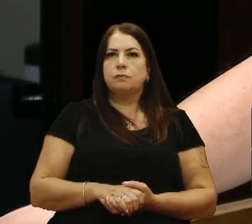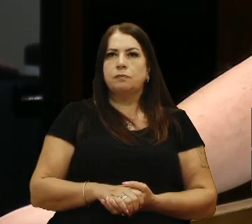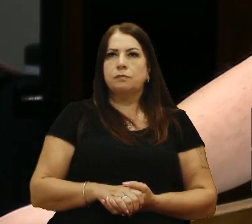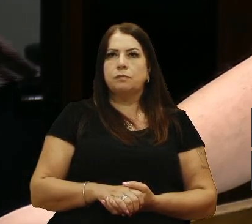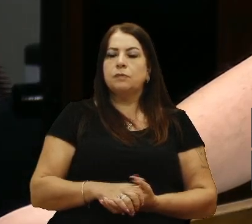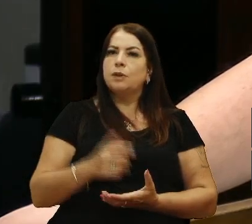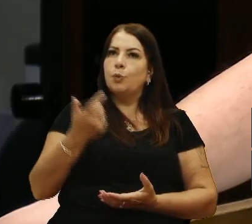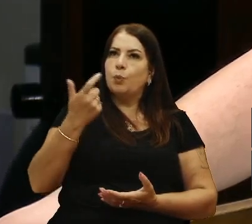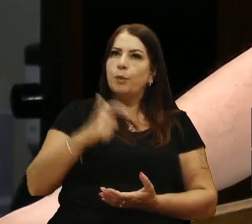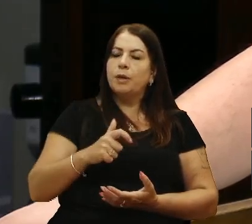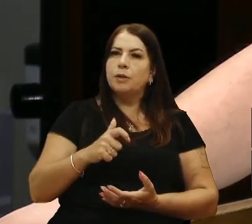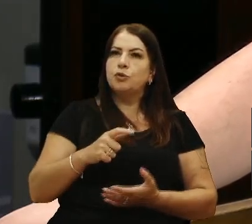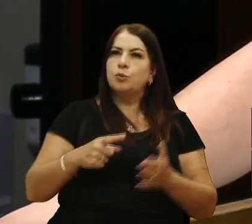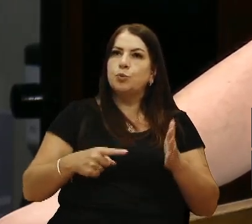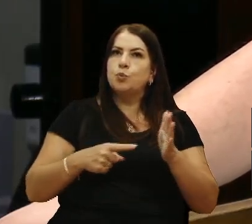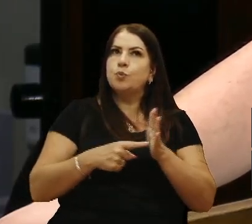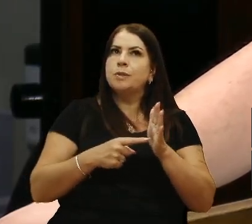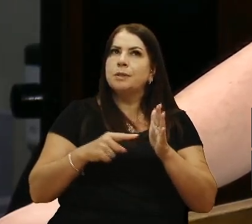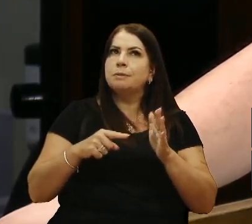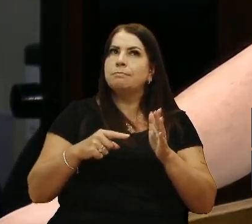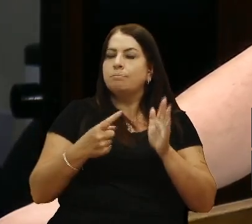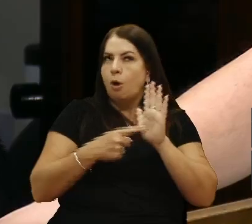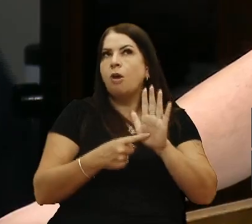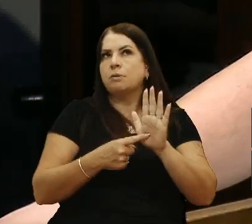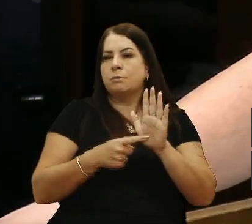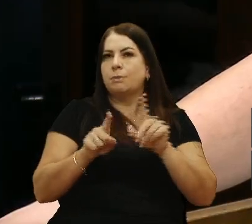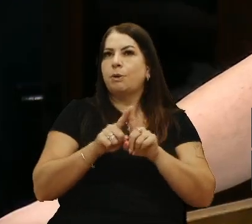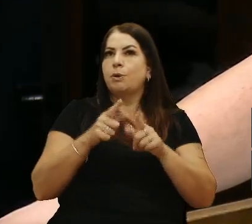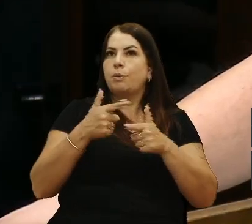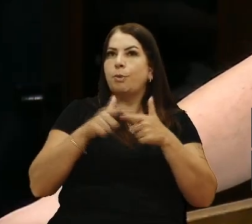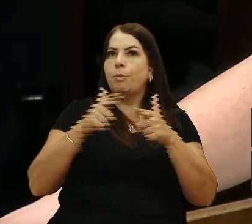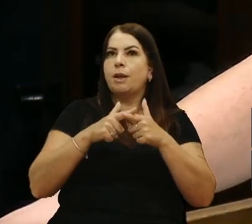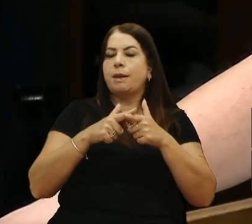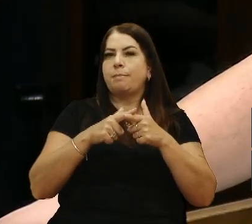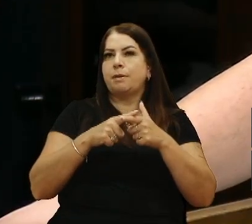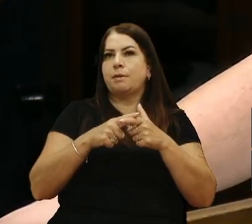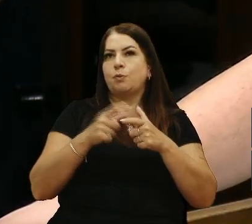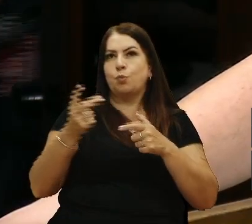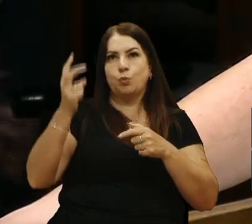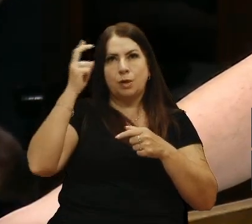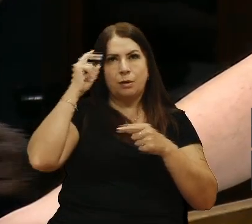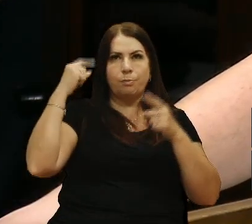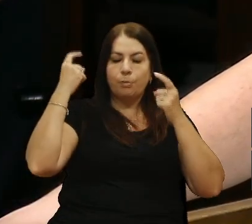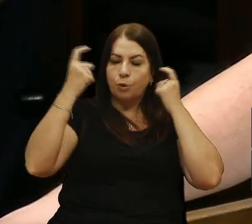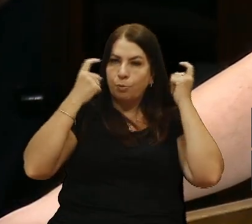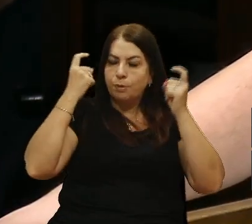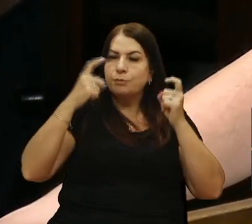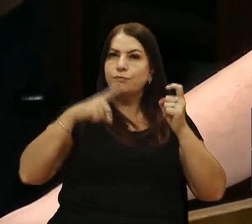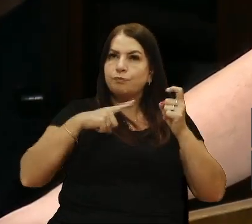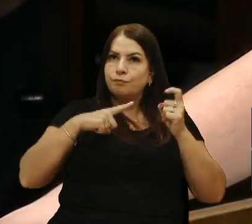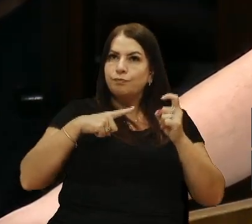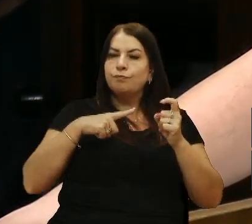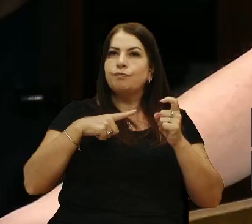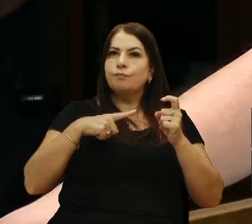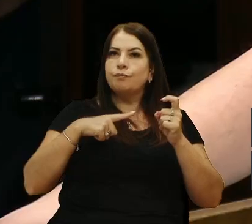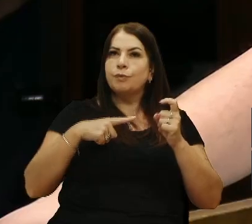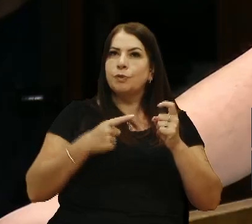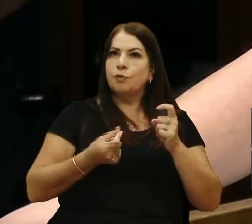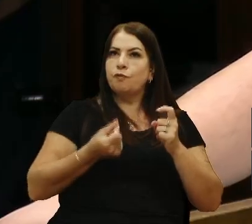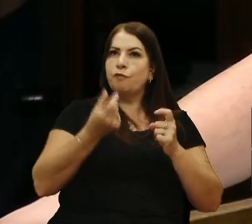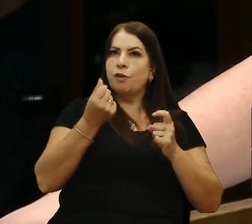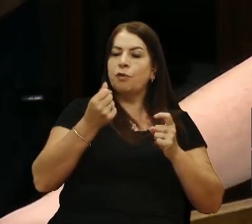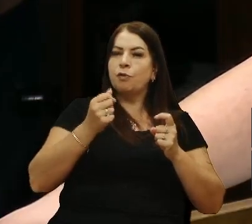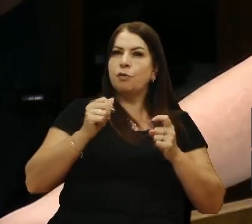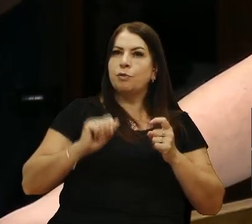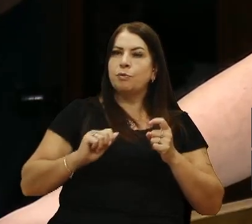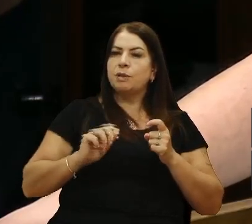porém, eu acho que isso denuncia também para nós um grave problema cultural, vereador Fantinel, uma preocupação que eu tenho, porque o valor da vida humana ou da